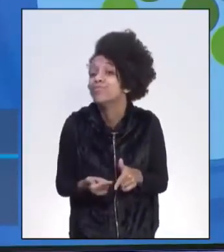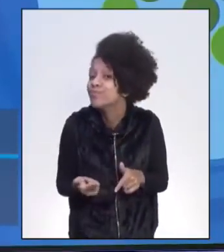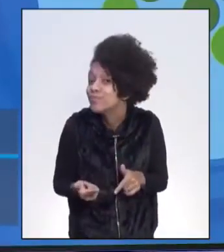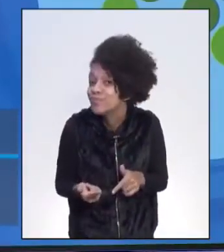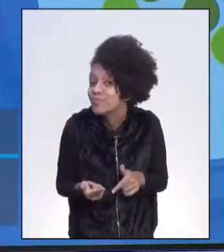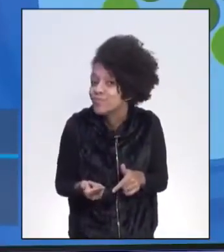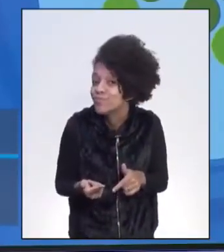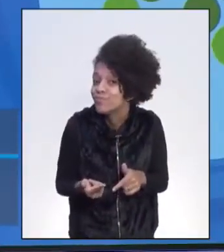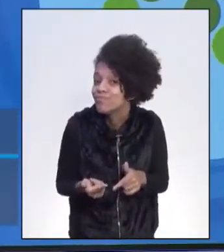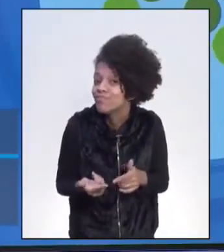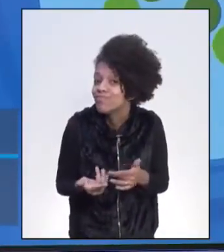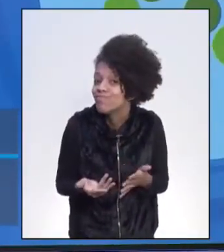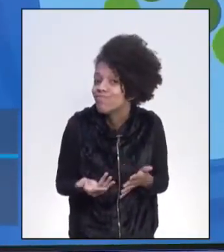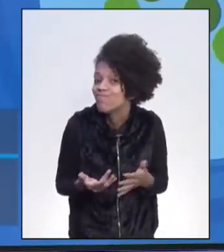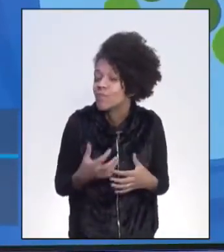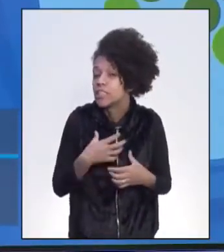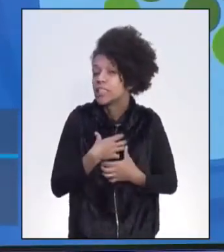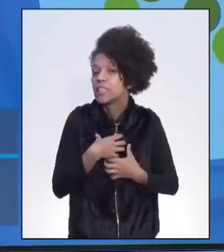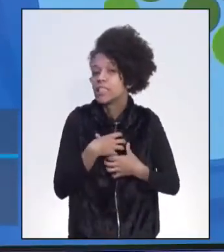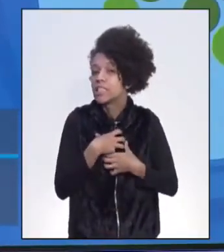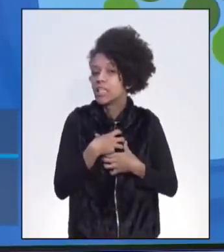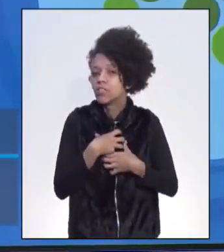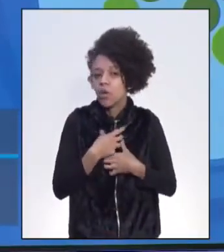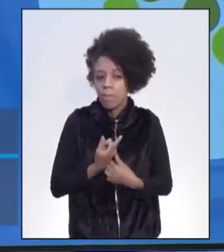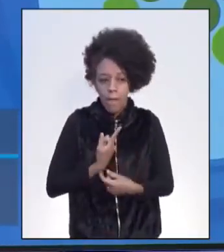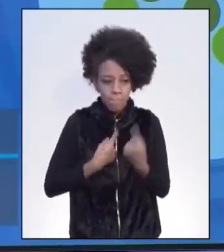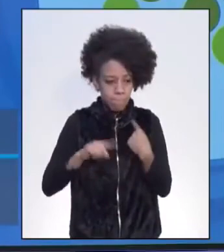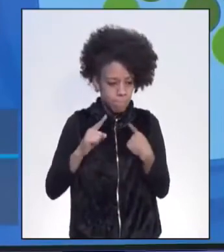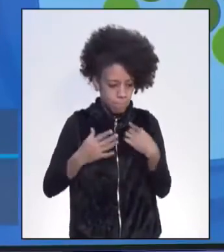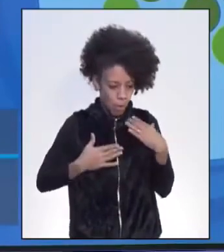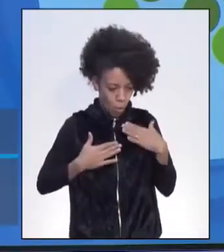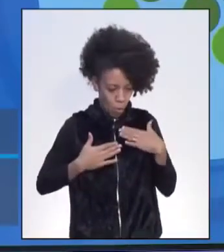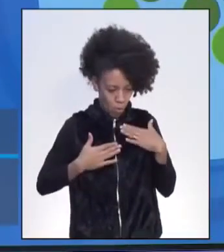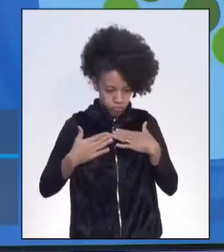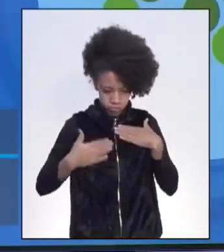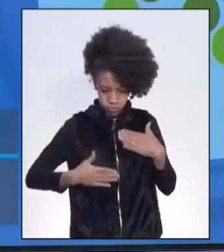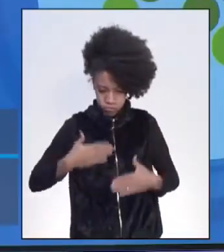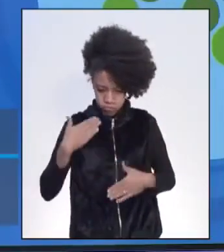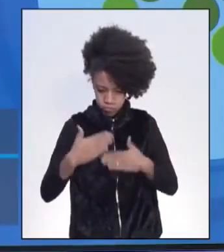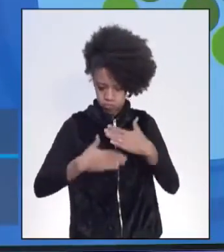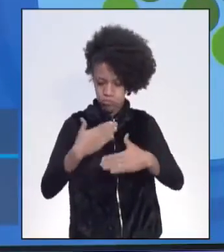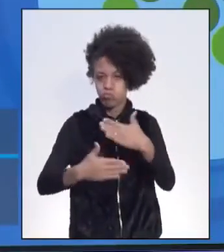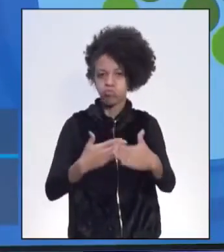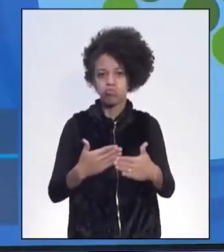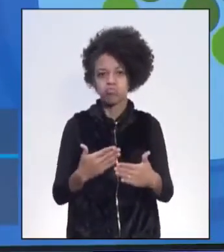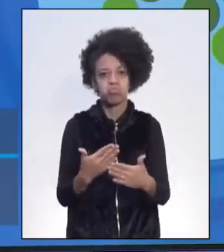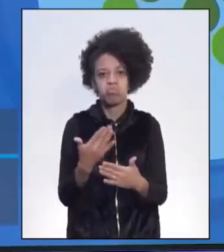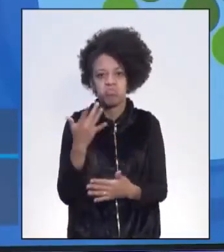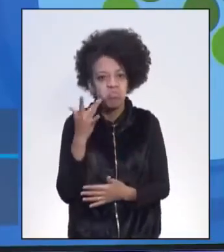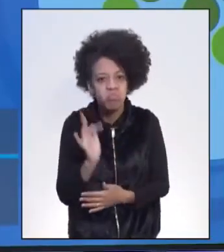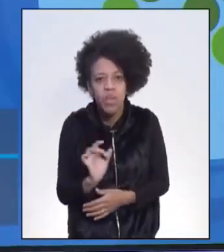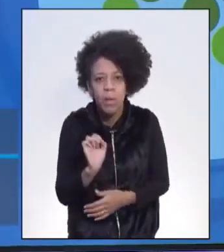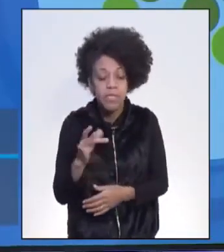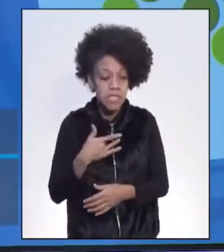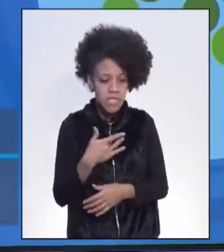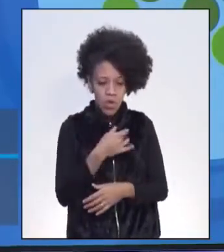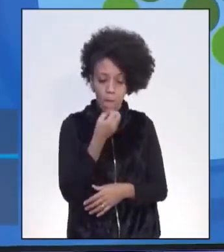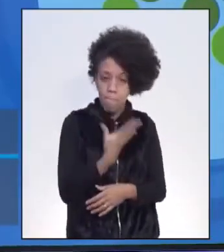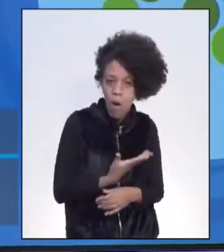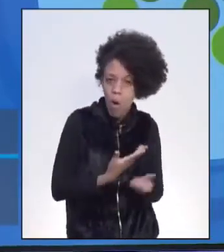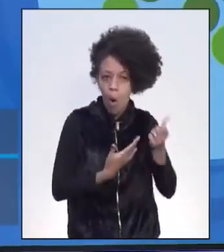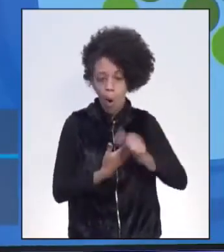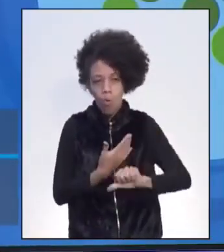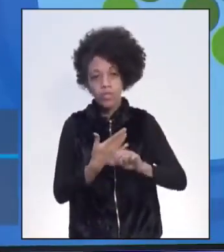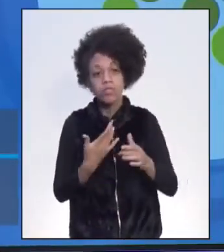pessoa sente uma mudança no corpo e não sabe se é um problema de saúde, se é normal, porque não prestou atenção. Vocês